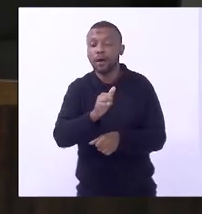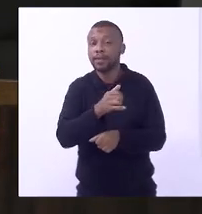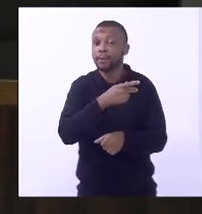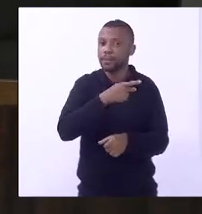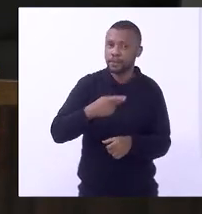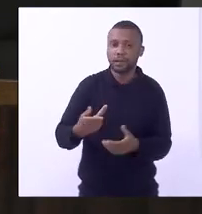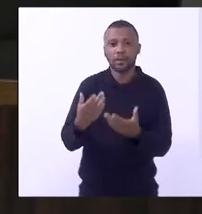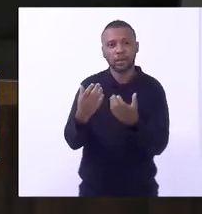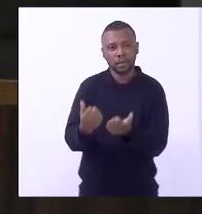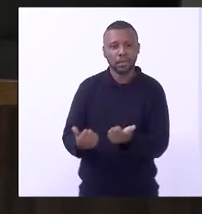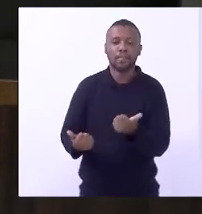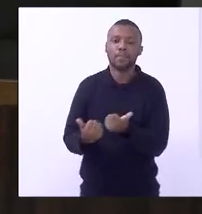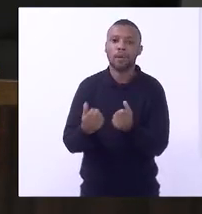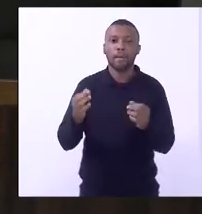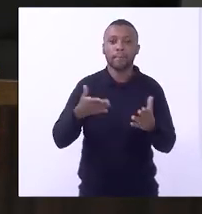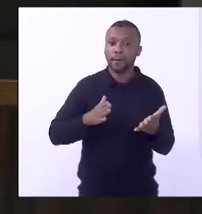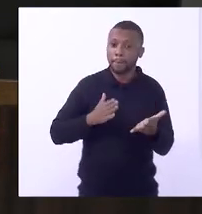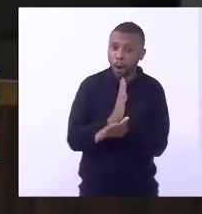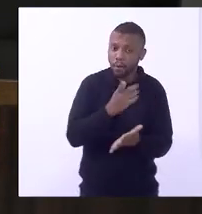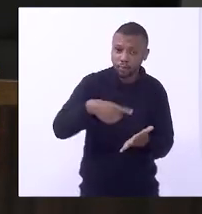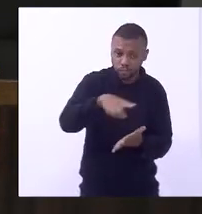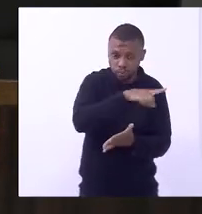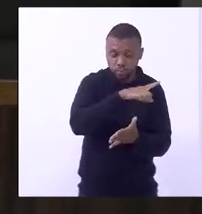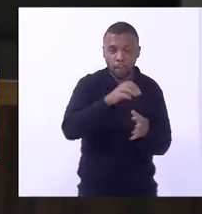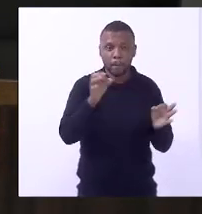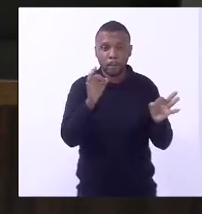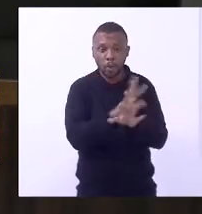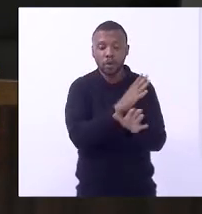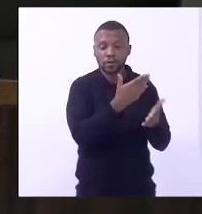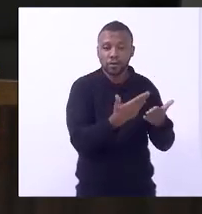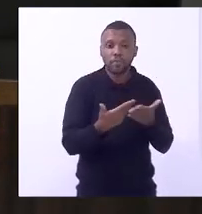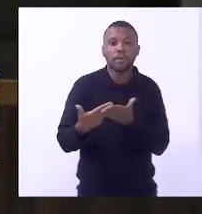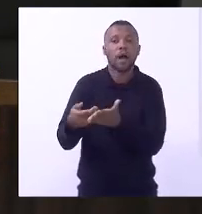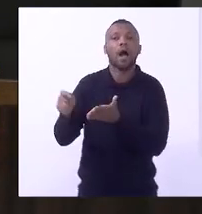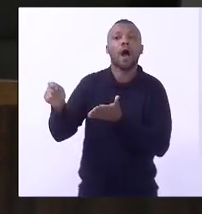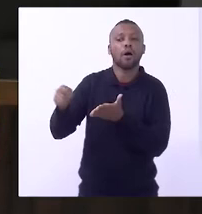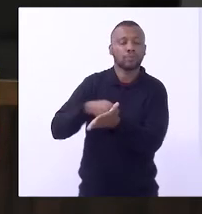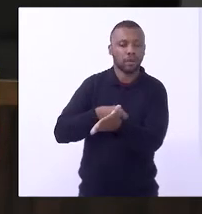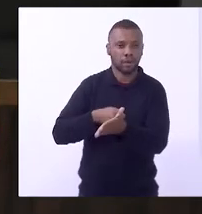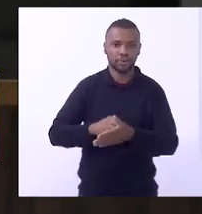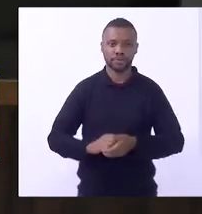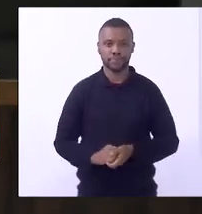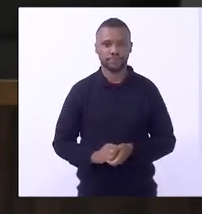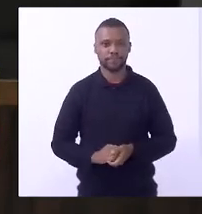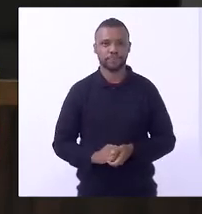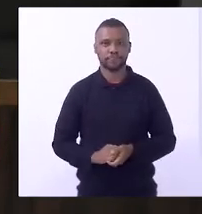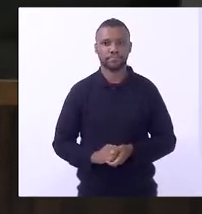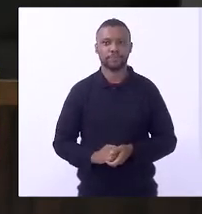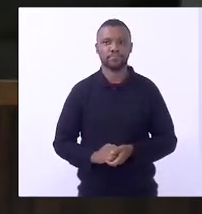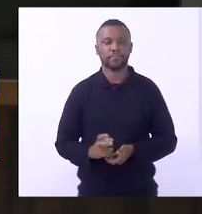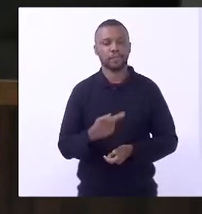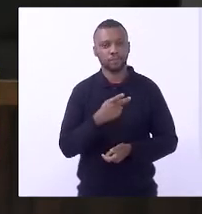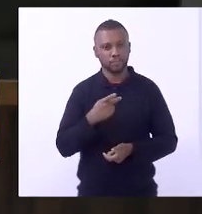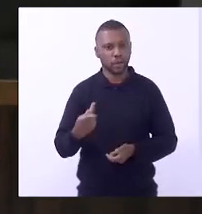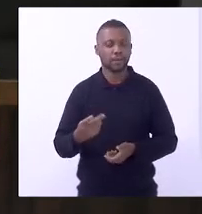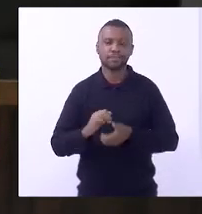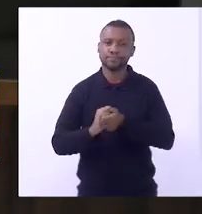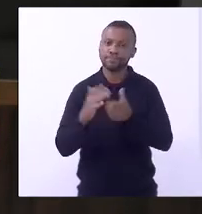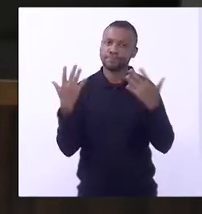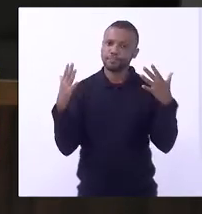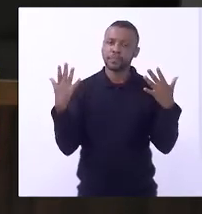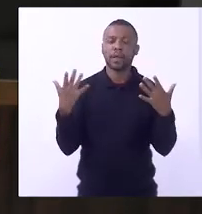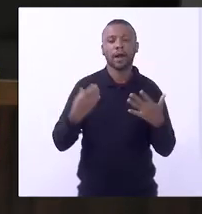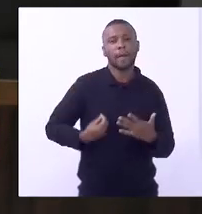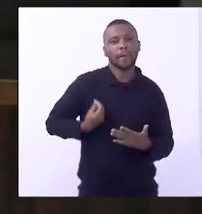defere. Se os que aprovam, permaneçam como estão, aprovado, vai a autógrafo. Presidência, quero saudar também a presença do